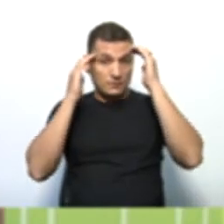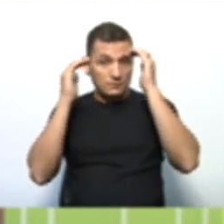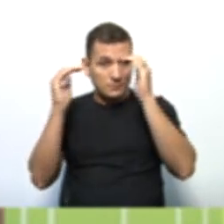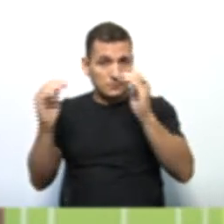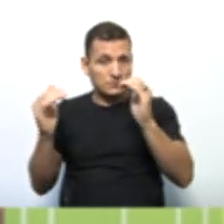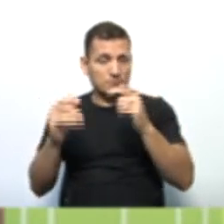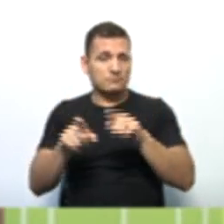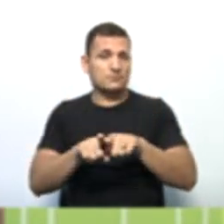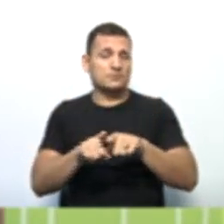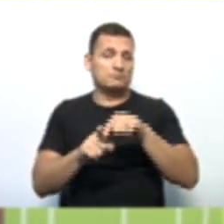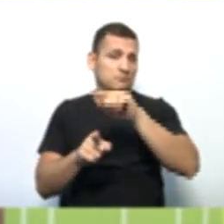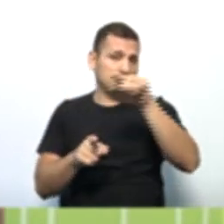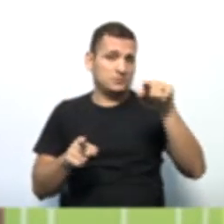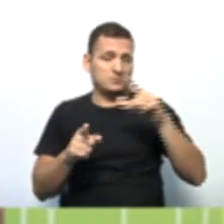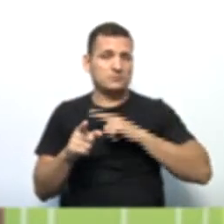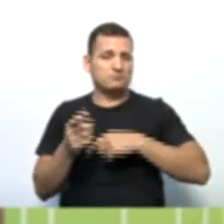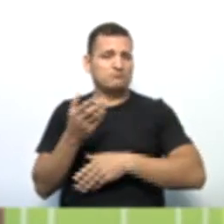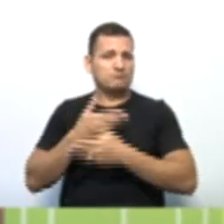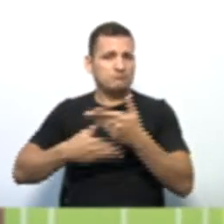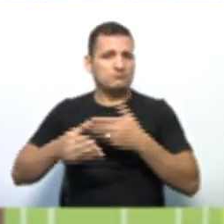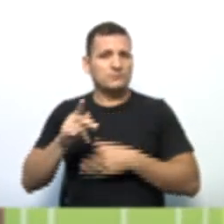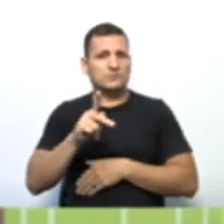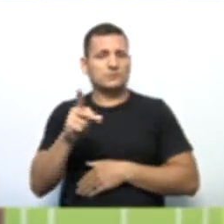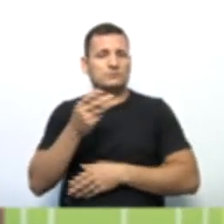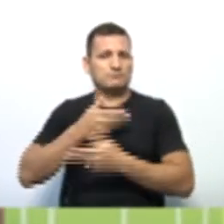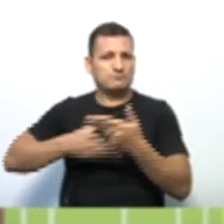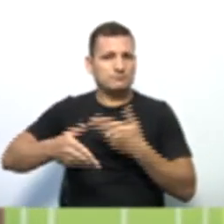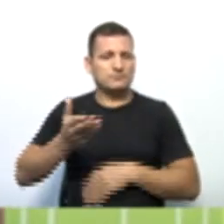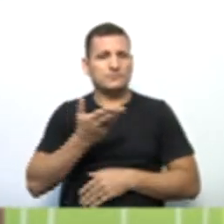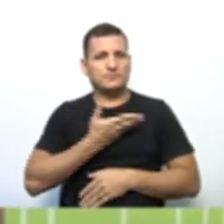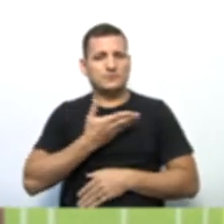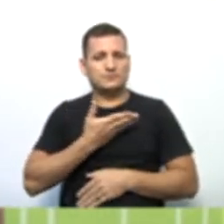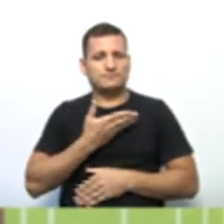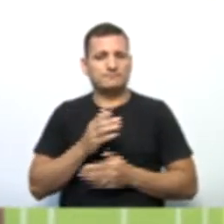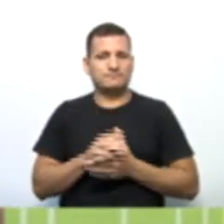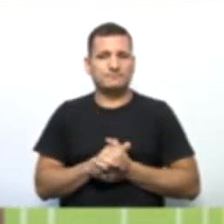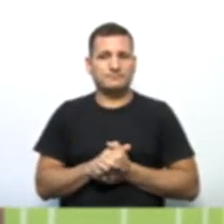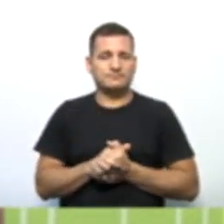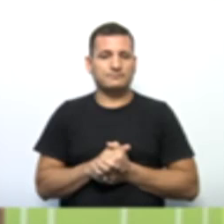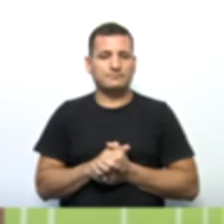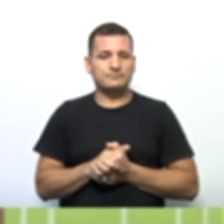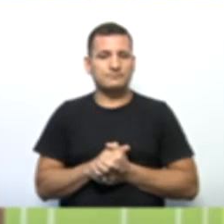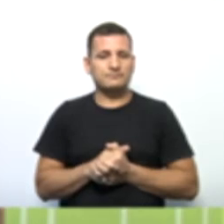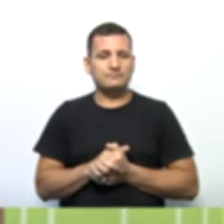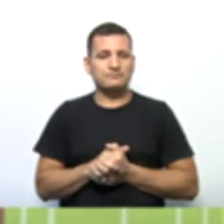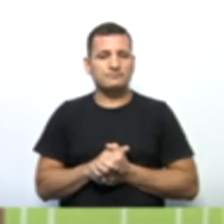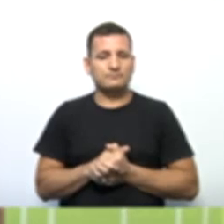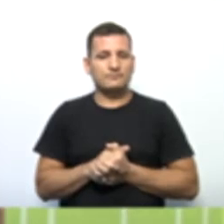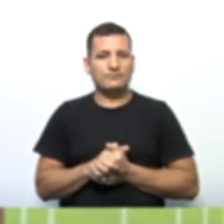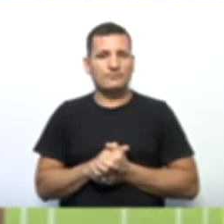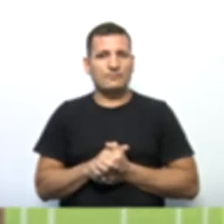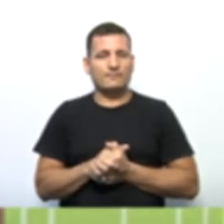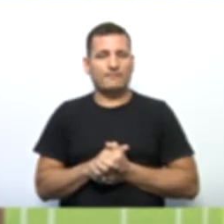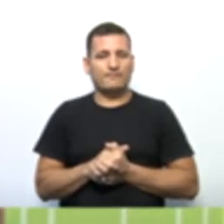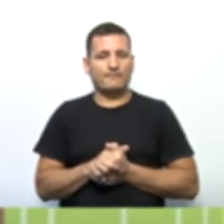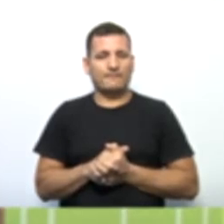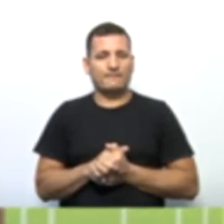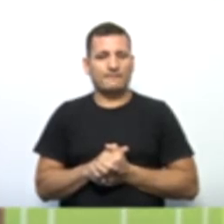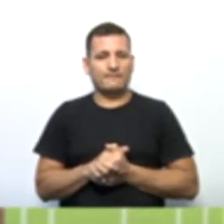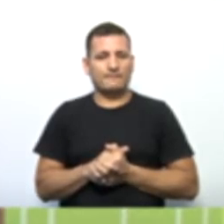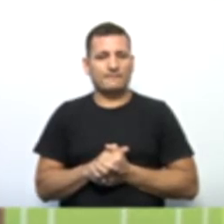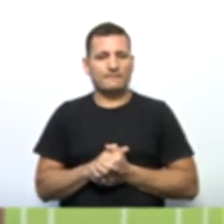também têm que relacionar com o professor, com o colega. Então, essas são